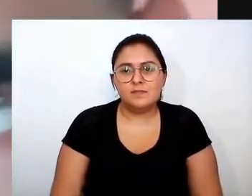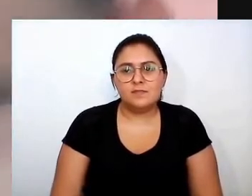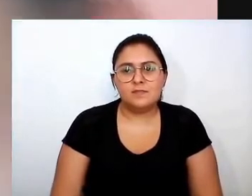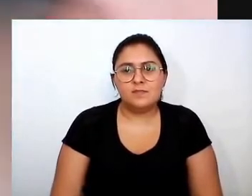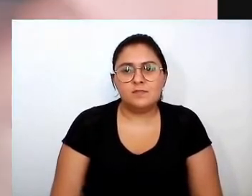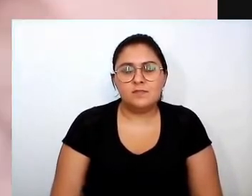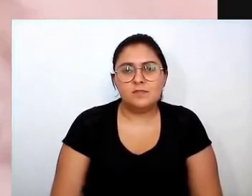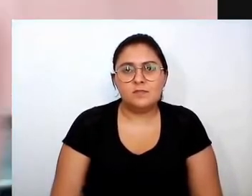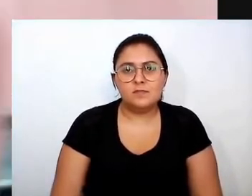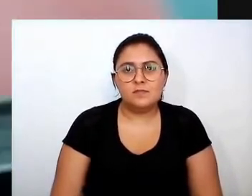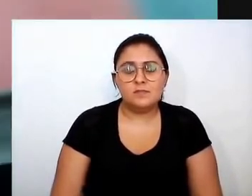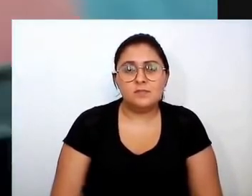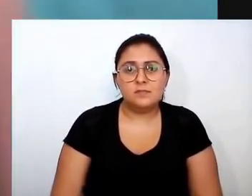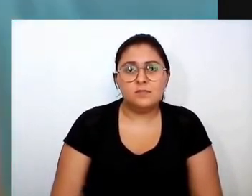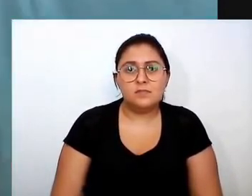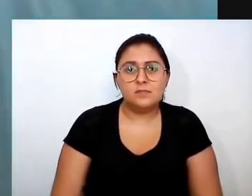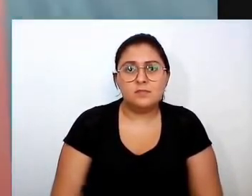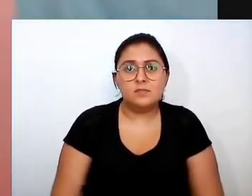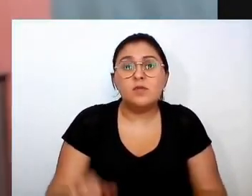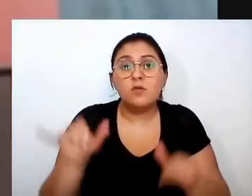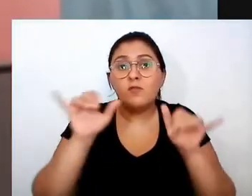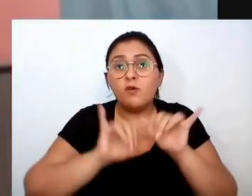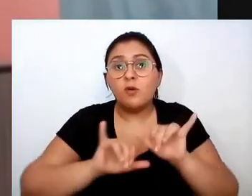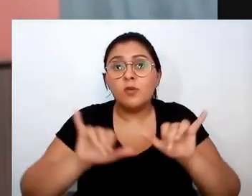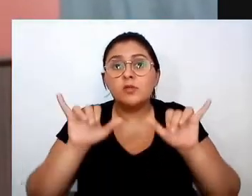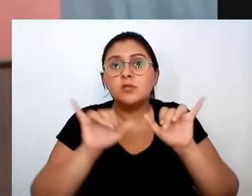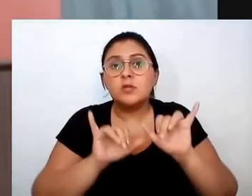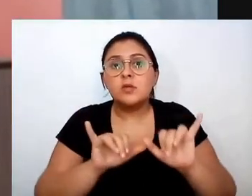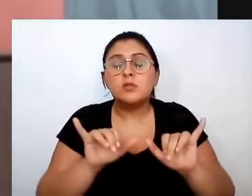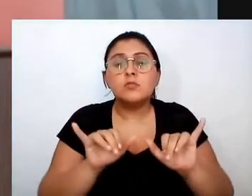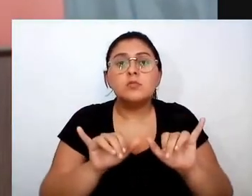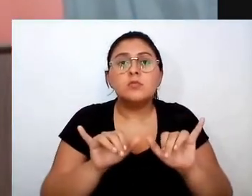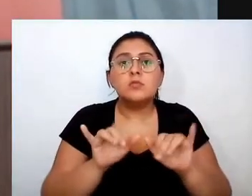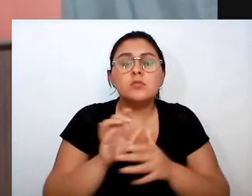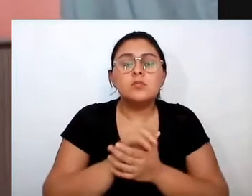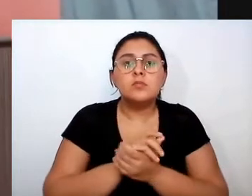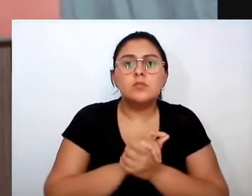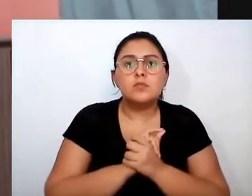Então, só uma informação aqui que está vindo da coordenação.